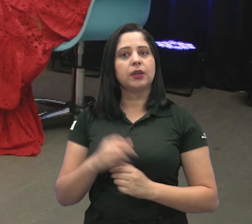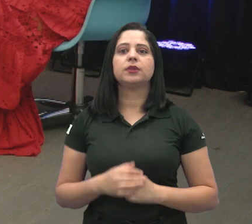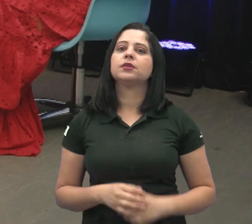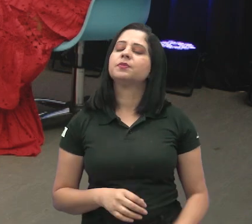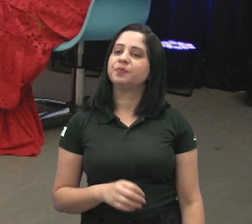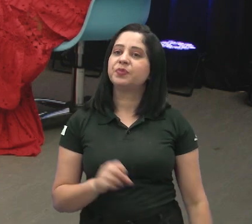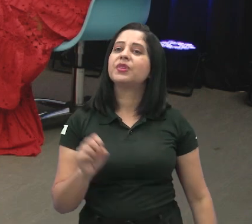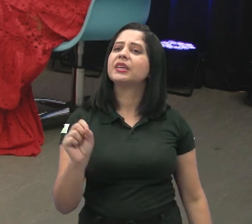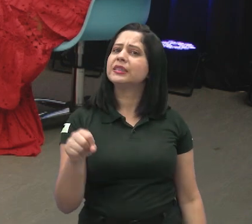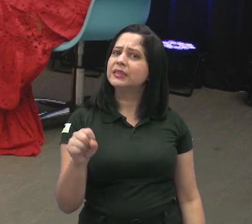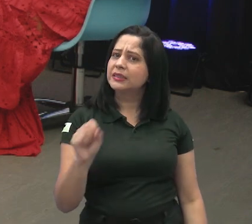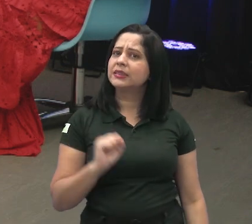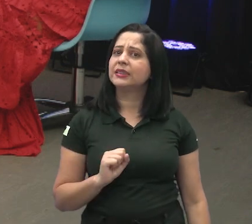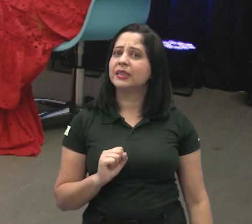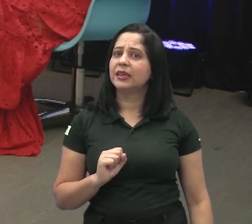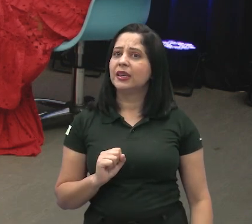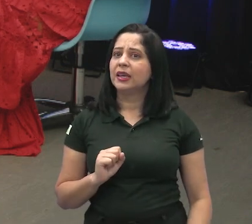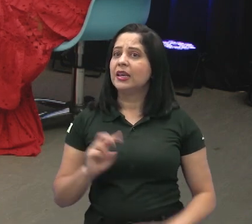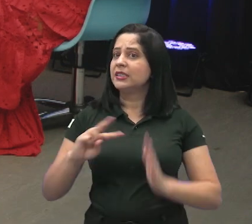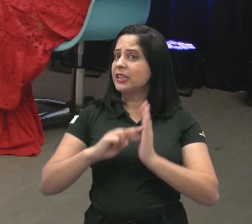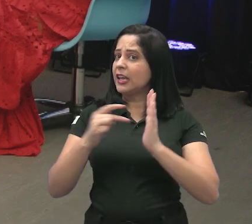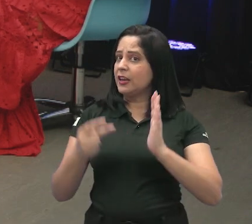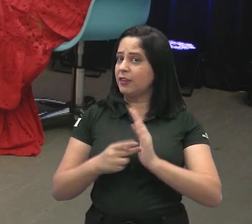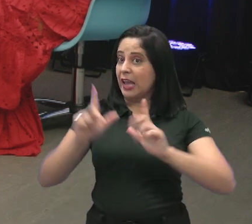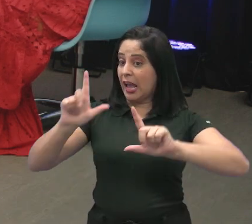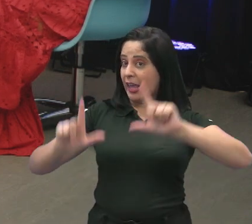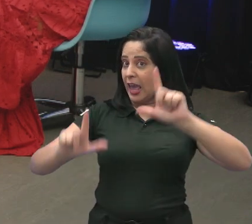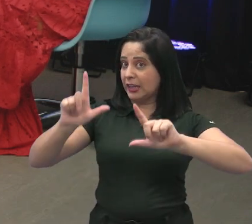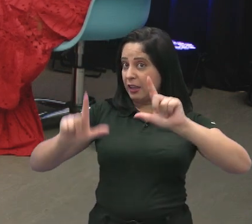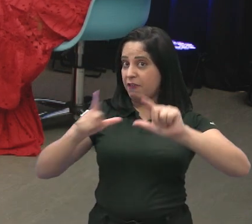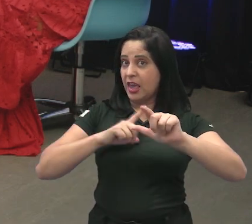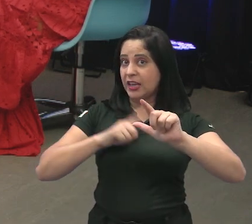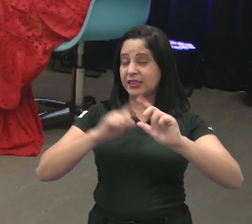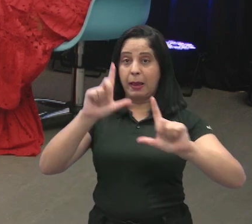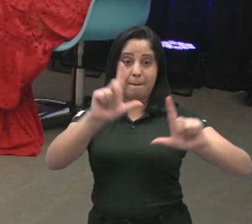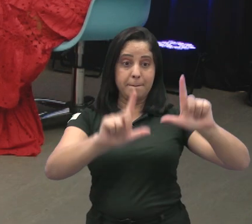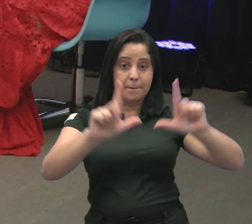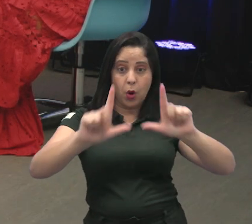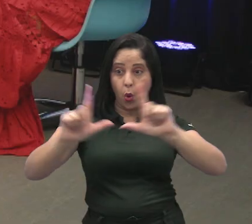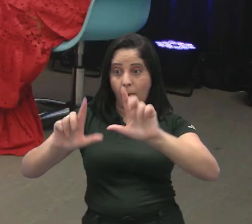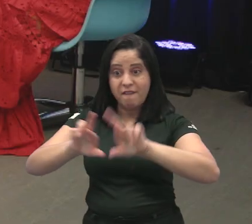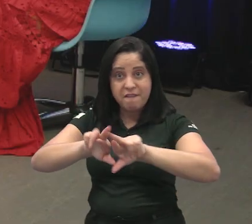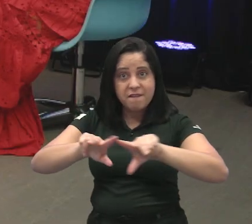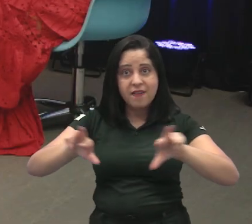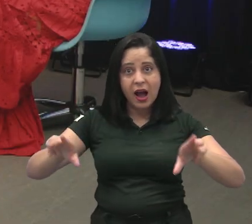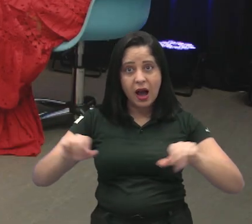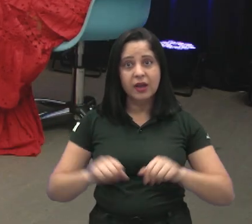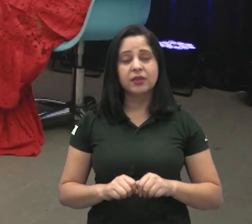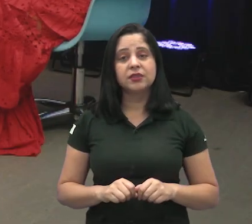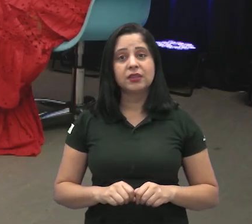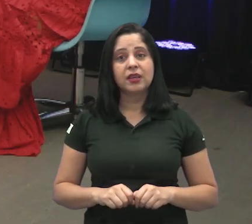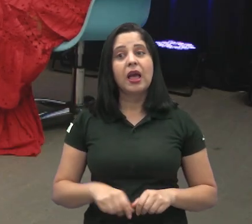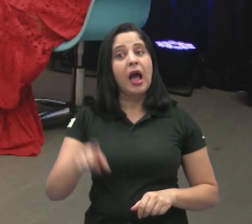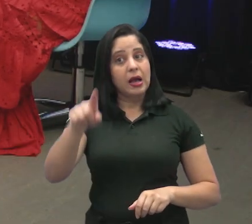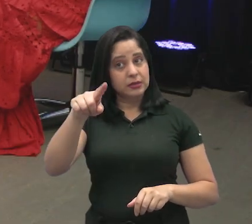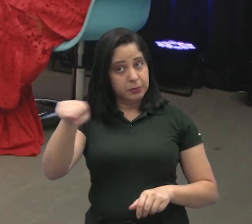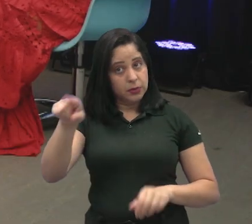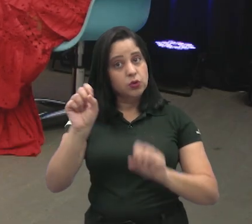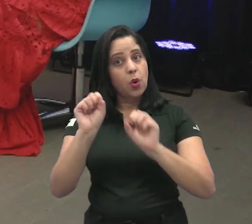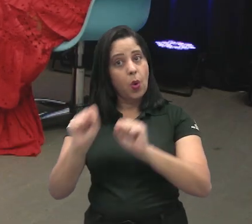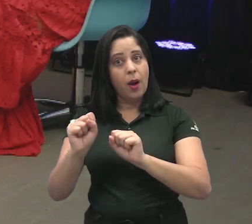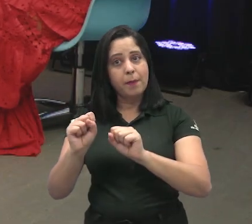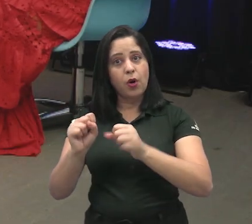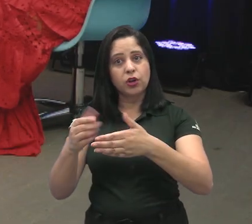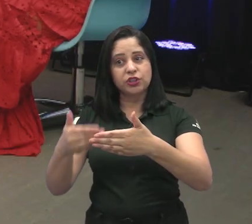a nossa programação está muito diversificada. E também fica um convite para que o povo lá de casa volte lá nas